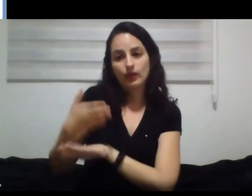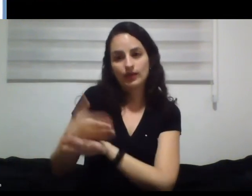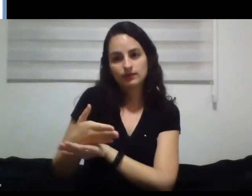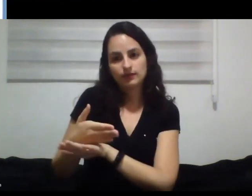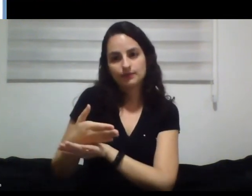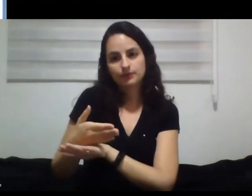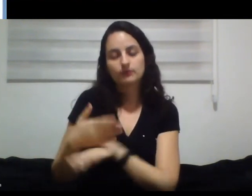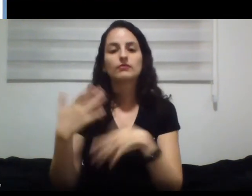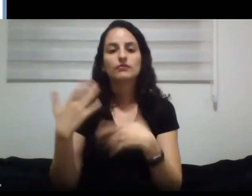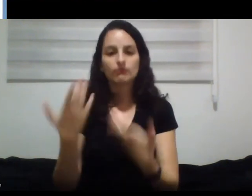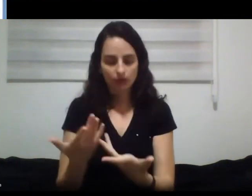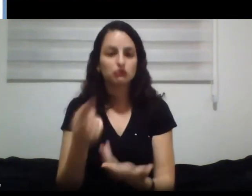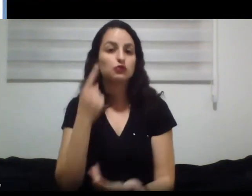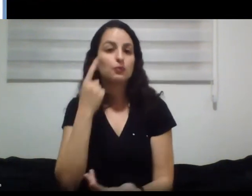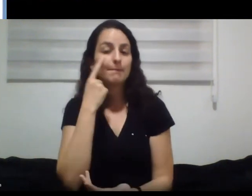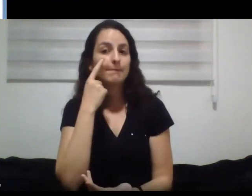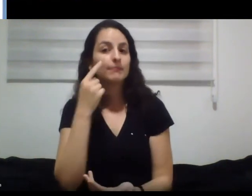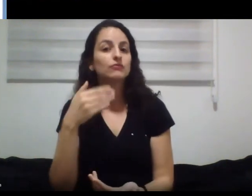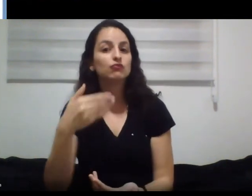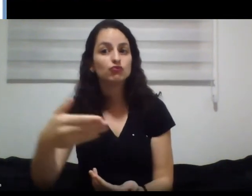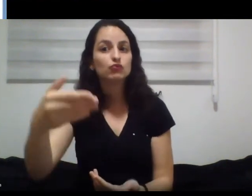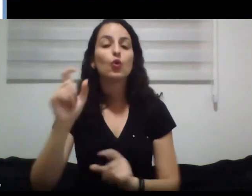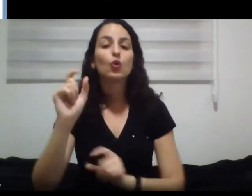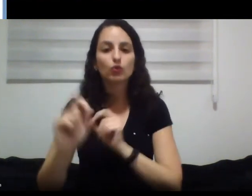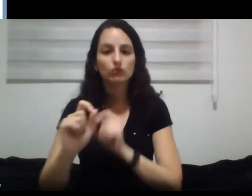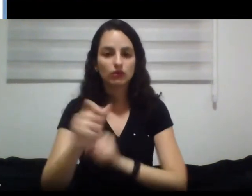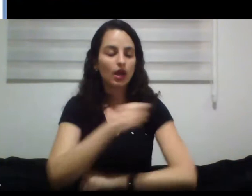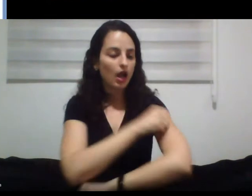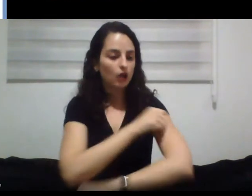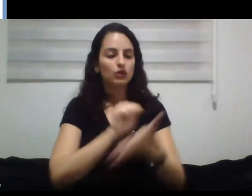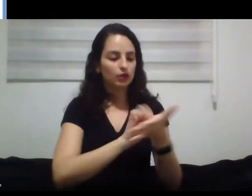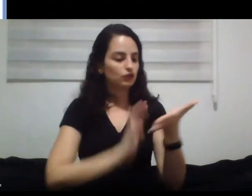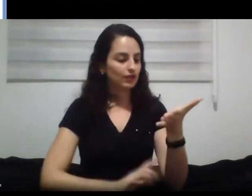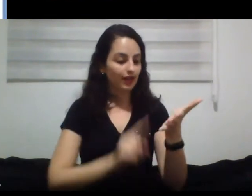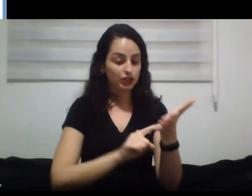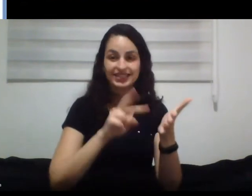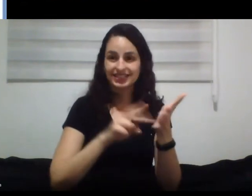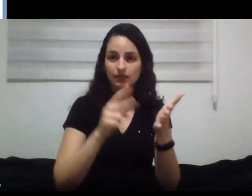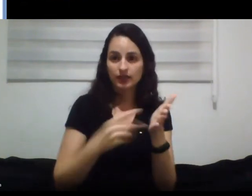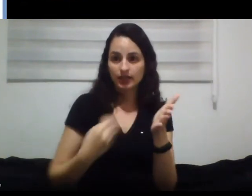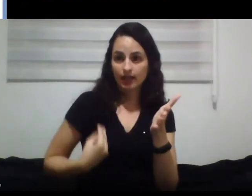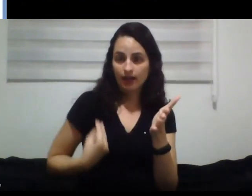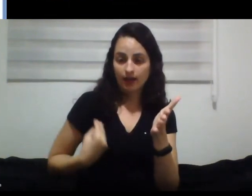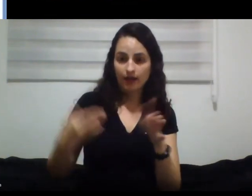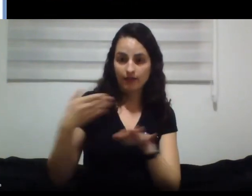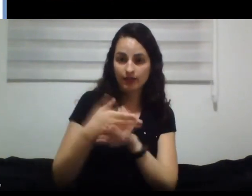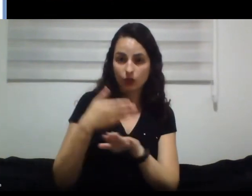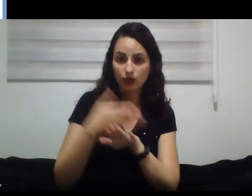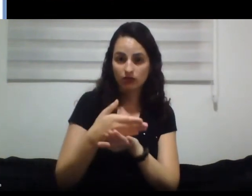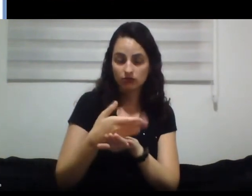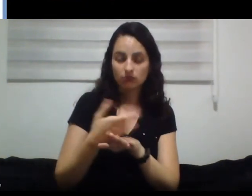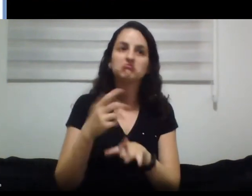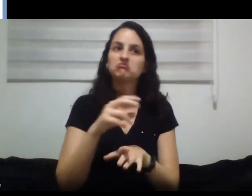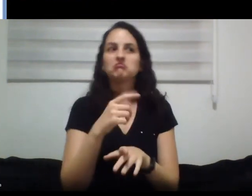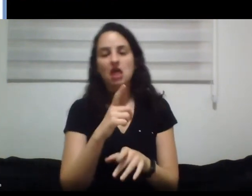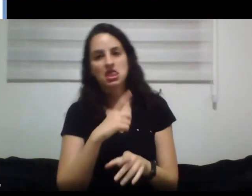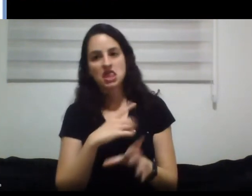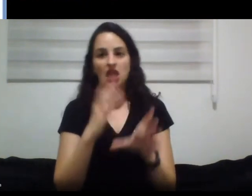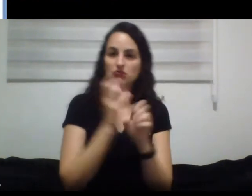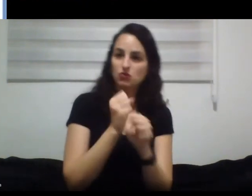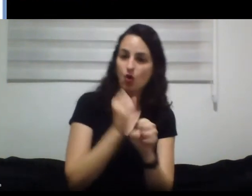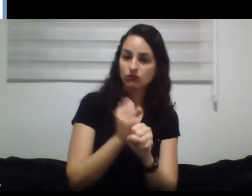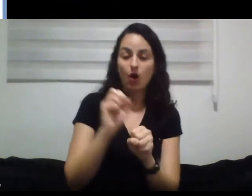ambientes virtuais. Uma participação num fórum, a entrega de uma tarefa, um questionário, enfim, todas